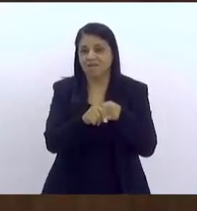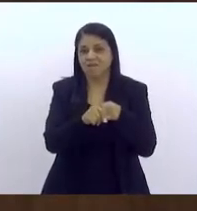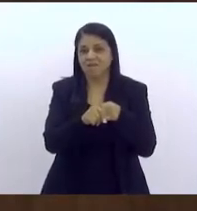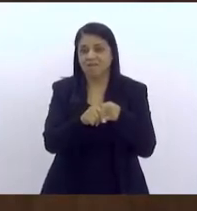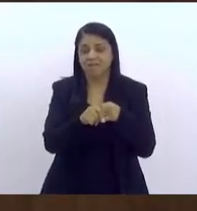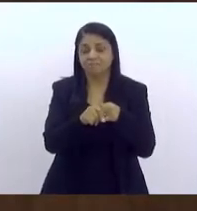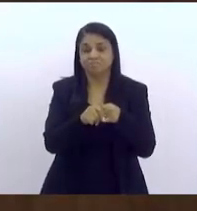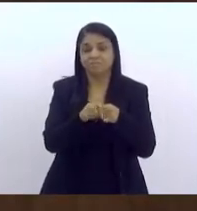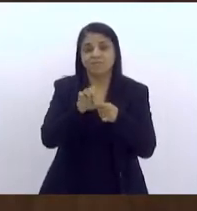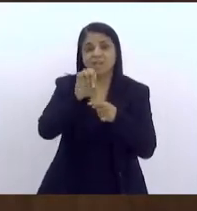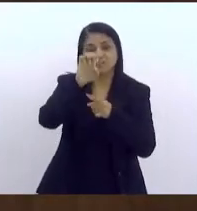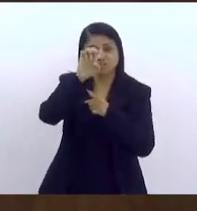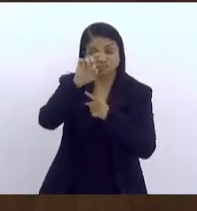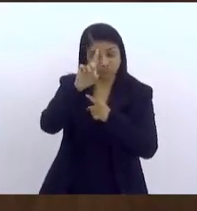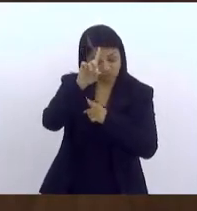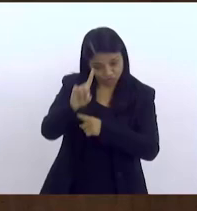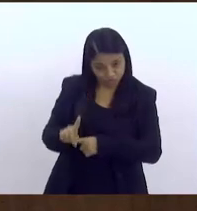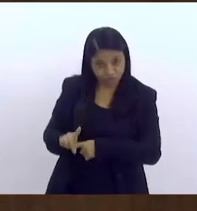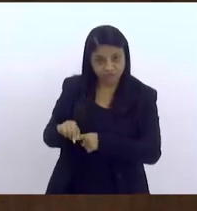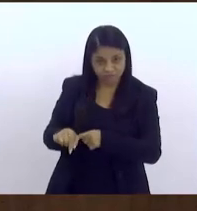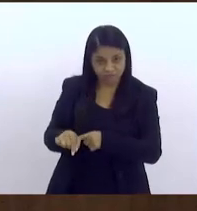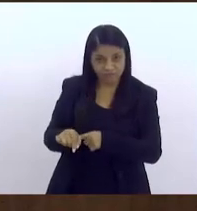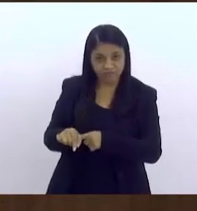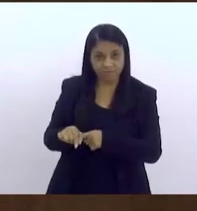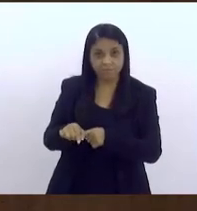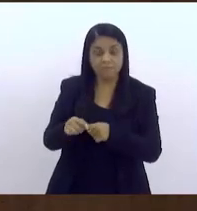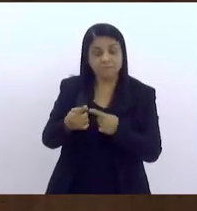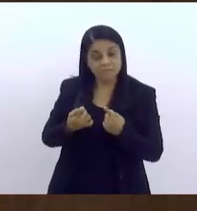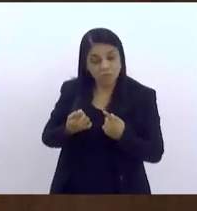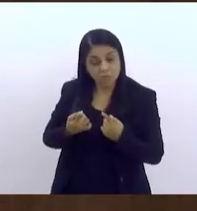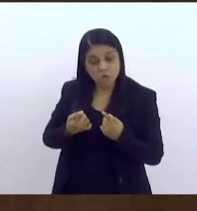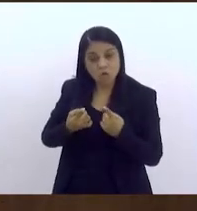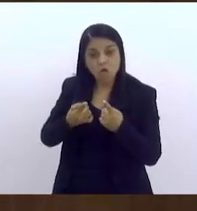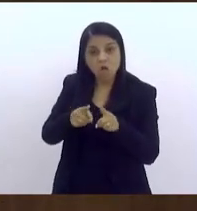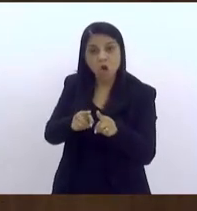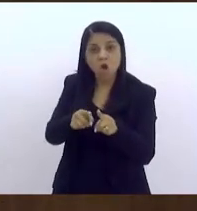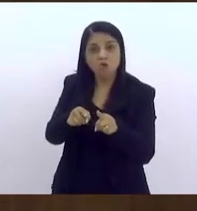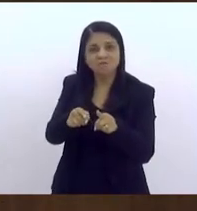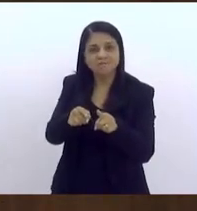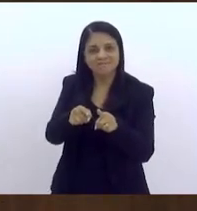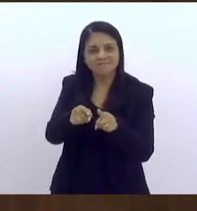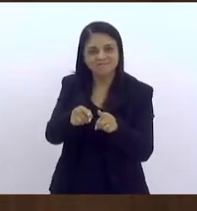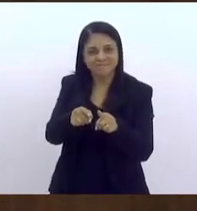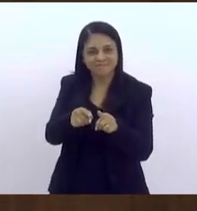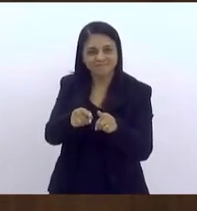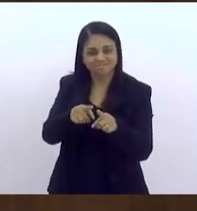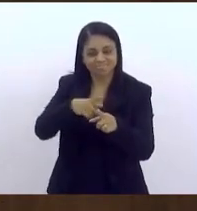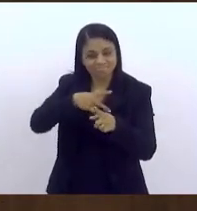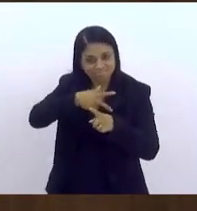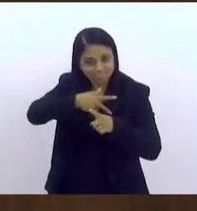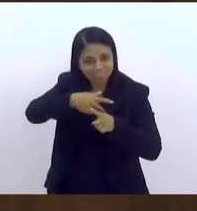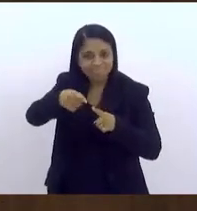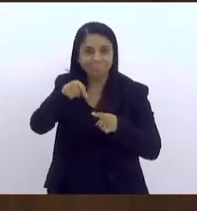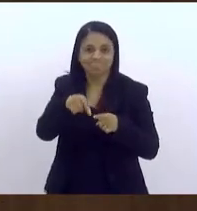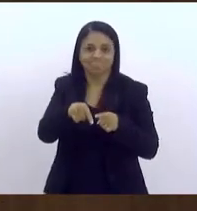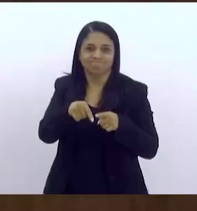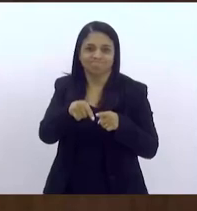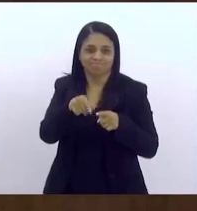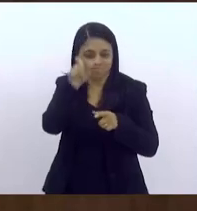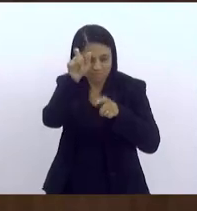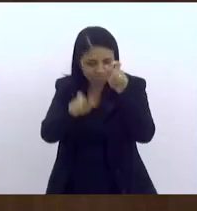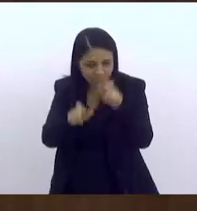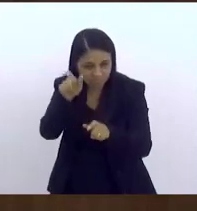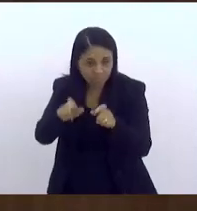extrema direita mas que tem combatido justamente as conquistas legítimas de sujeitos destas